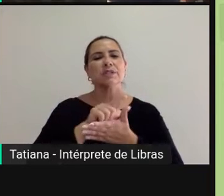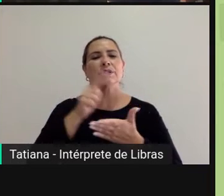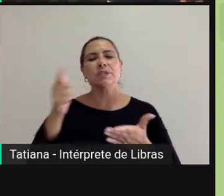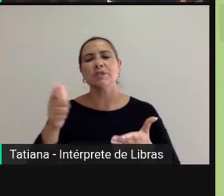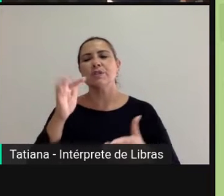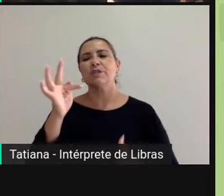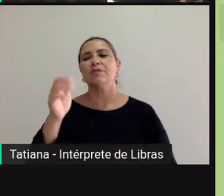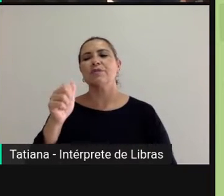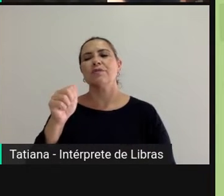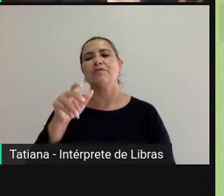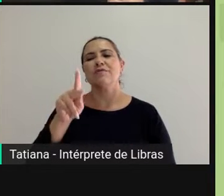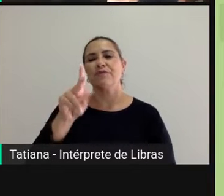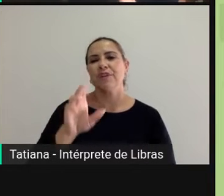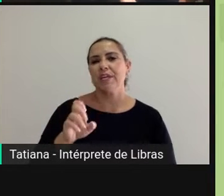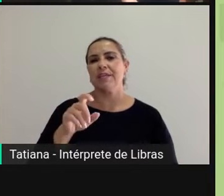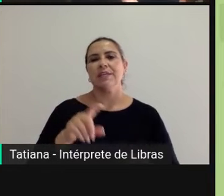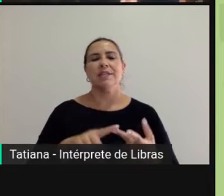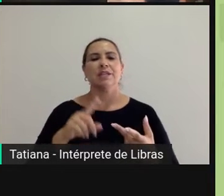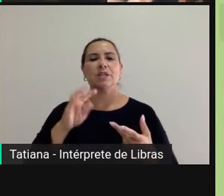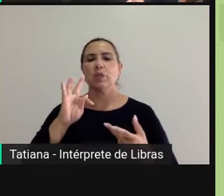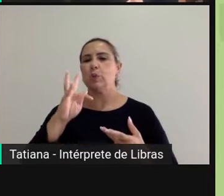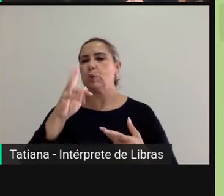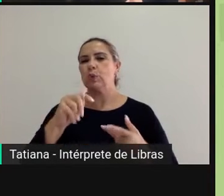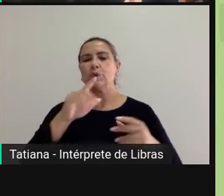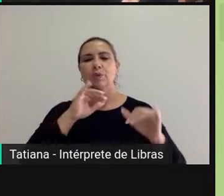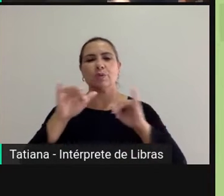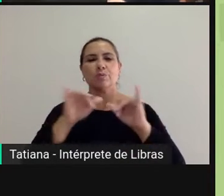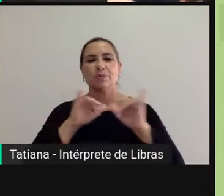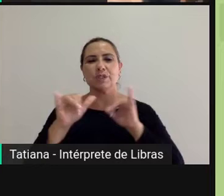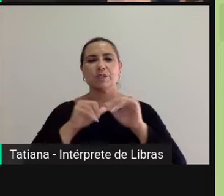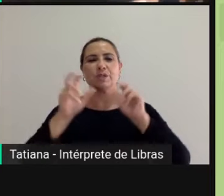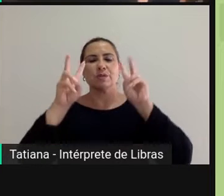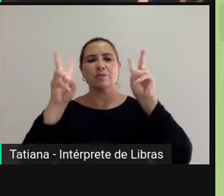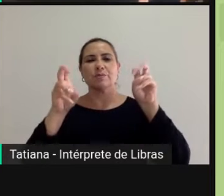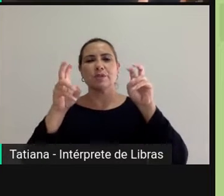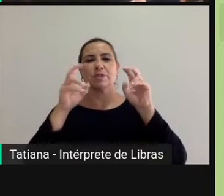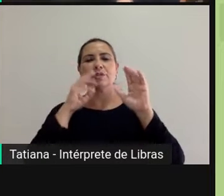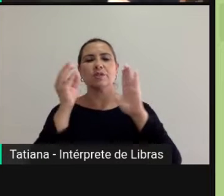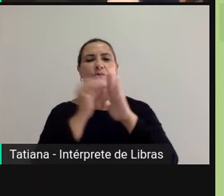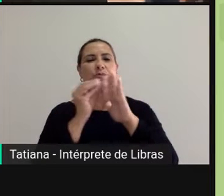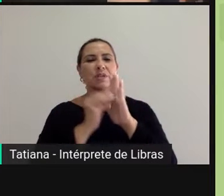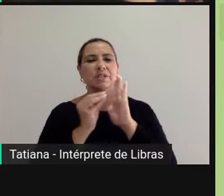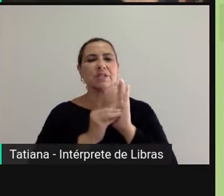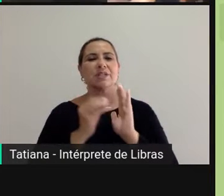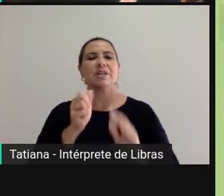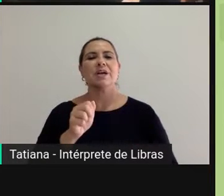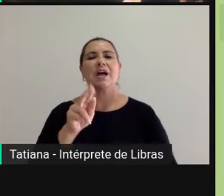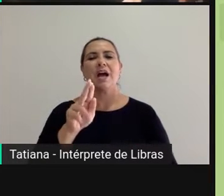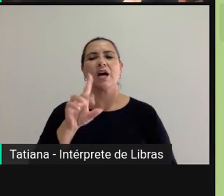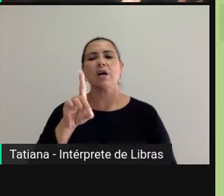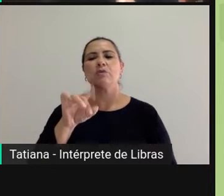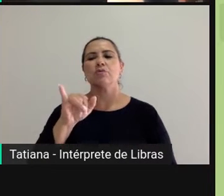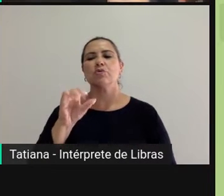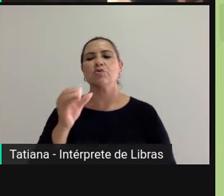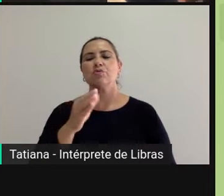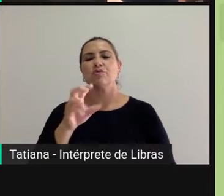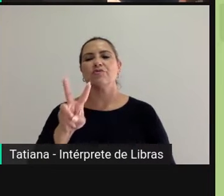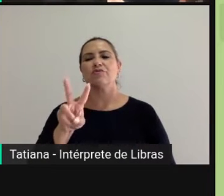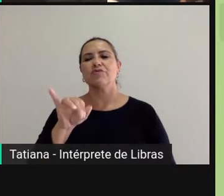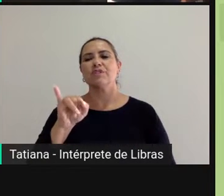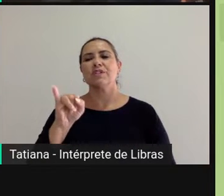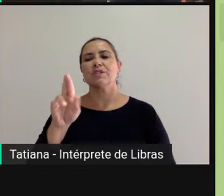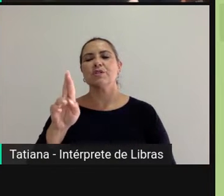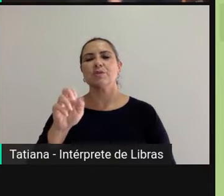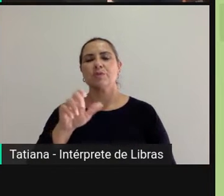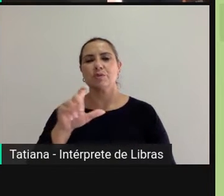que lida com todo tipo de informação, de conteúdo audiovisual, conteúdo multissetorial, sem que a gente